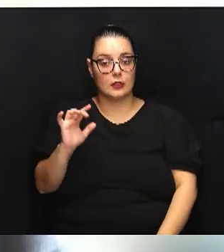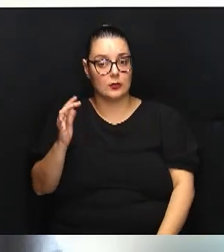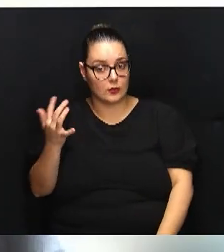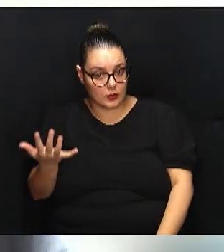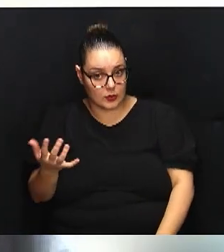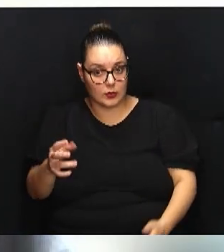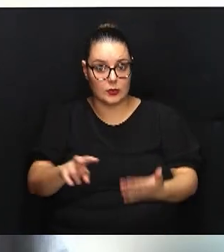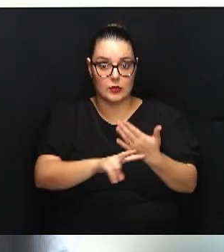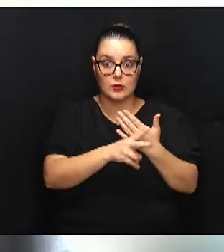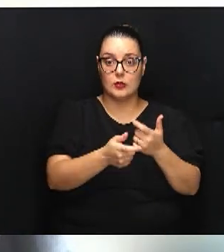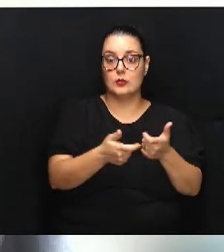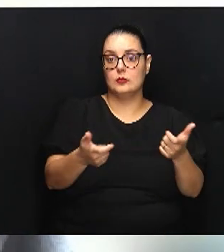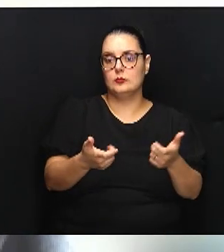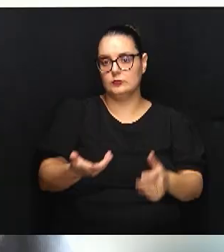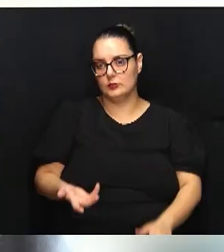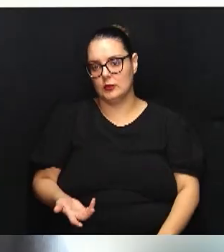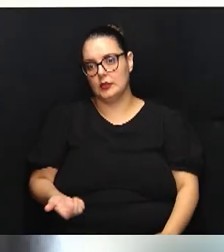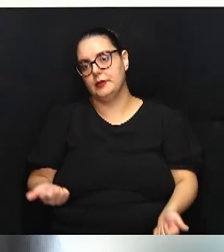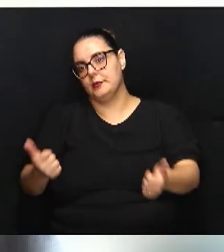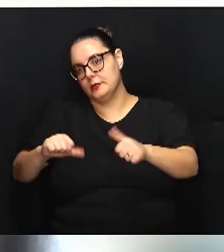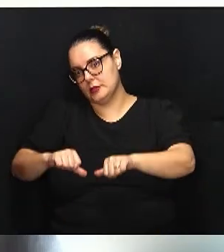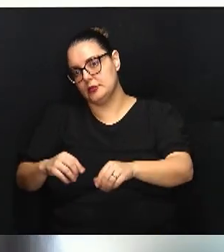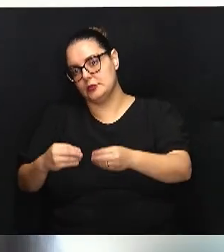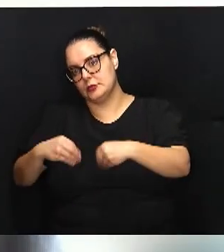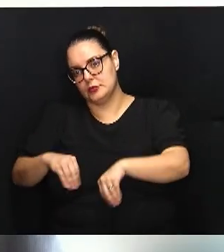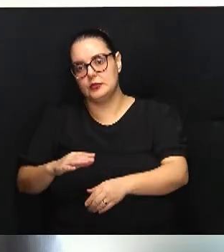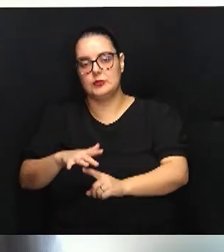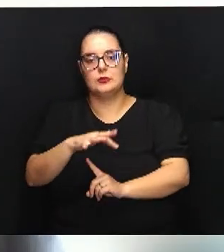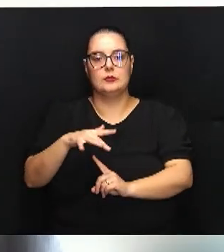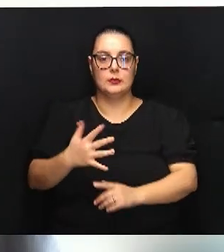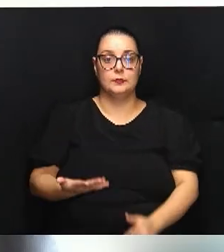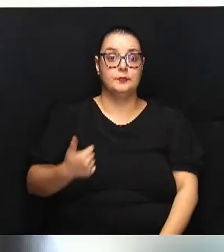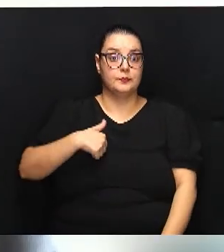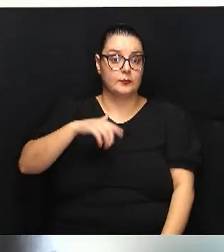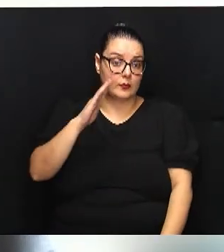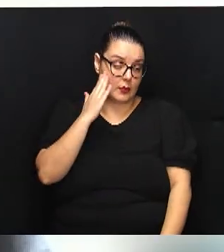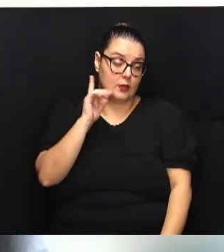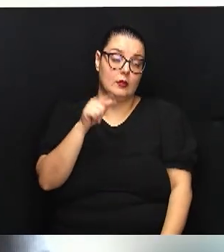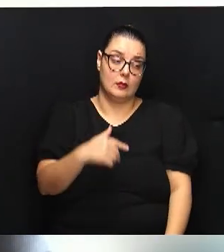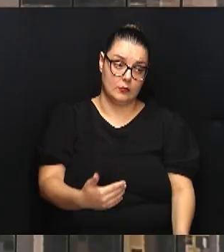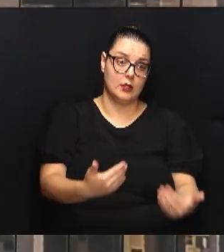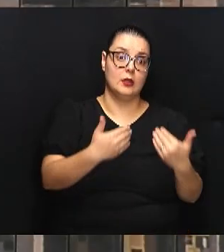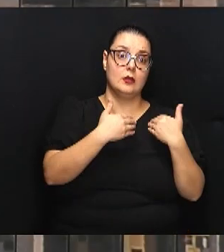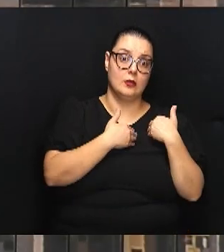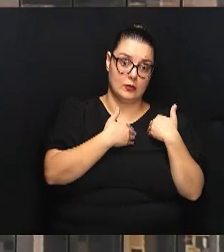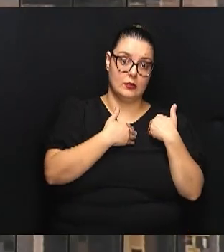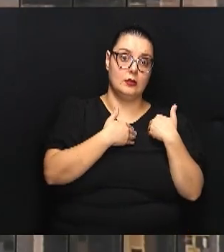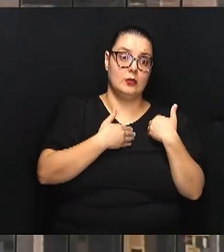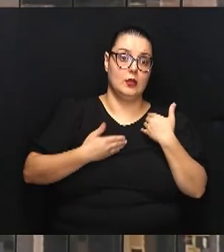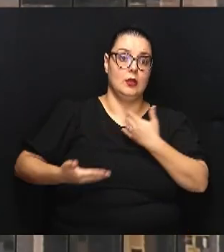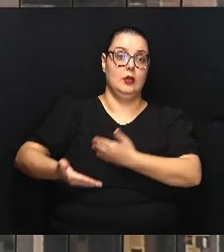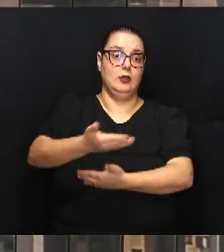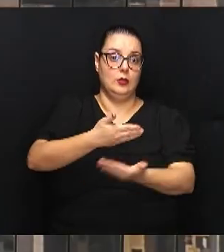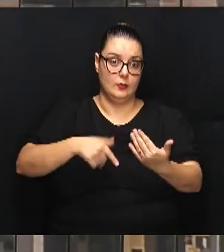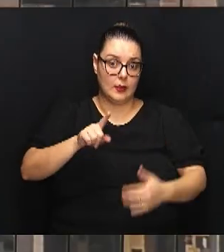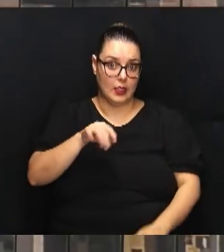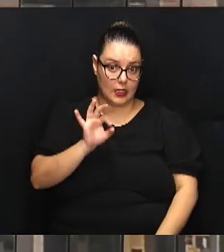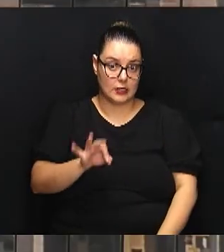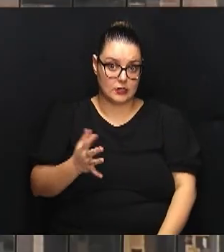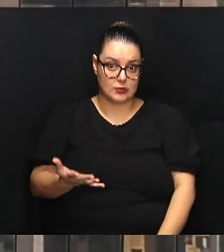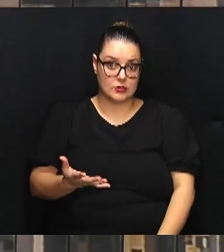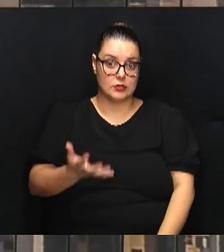se ocorram impactos e muito menos danos ambientais. Então, eu entendo que é uma